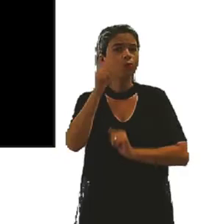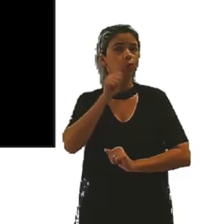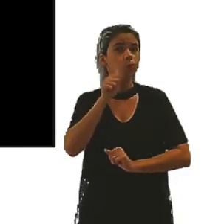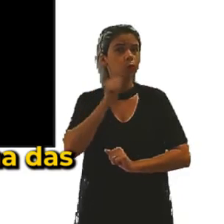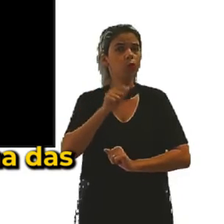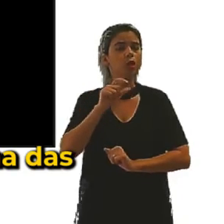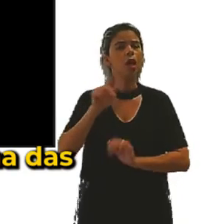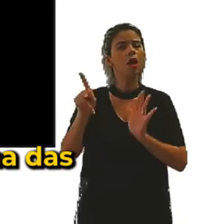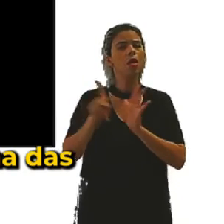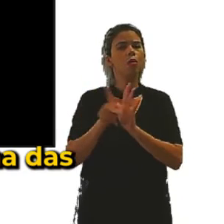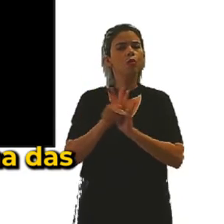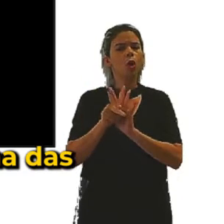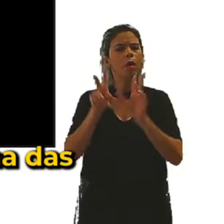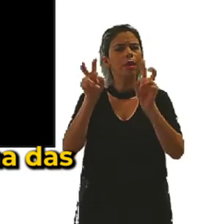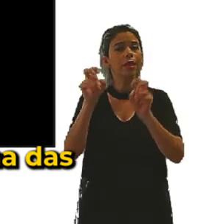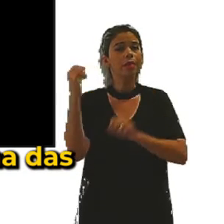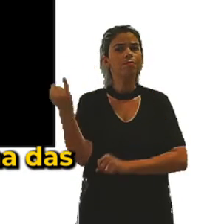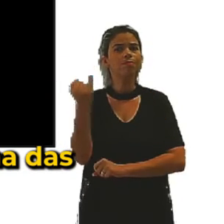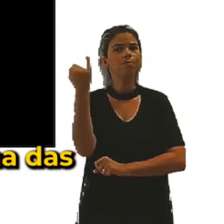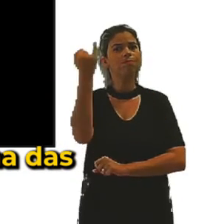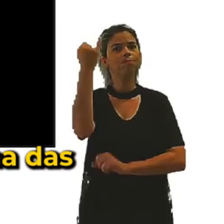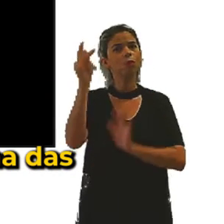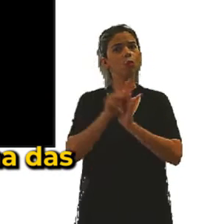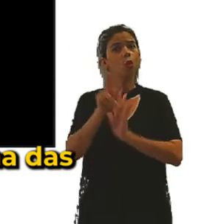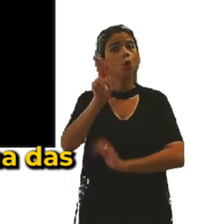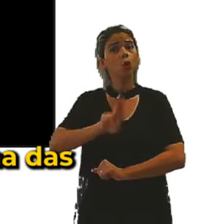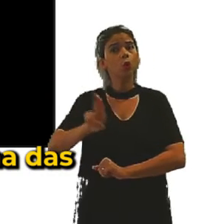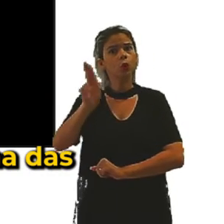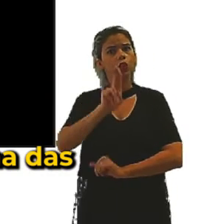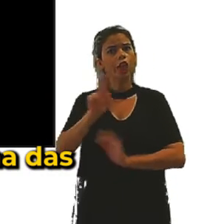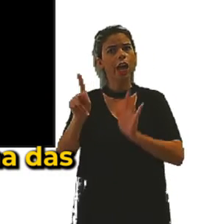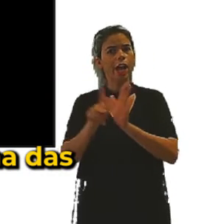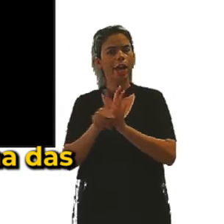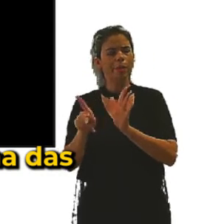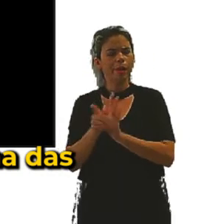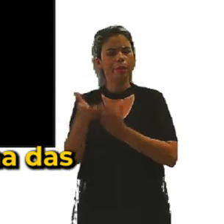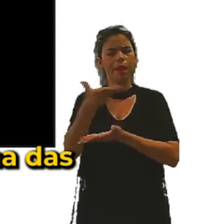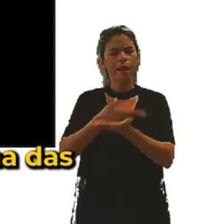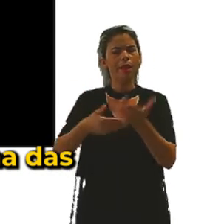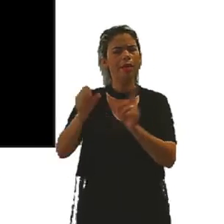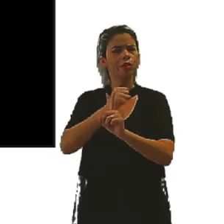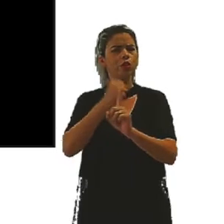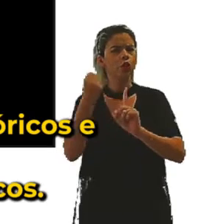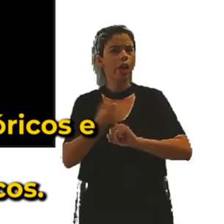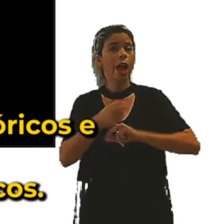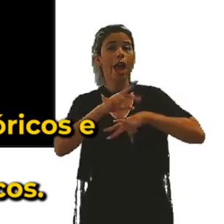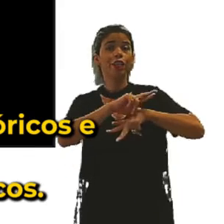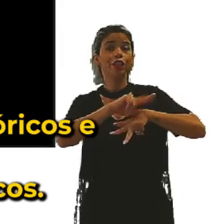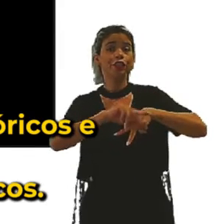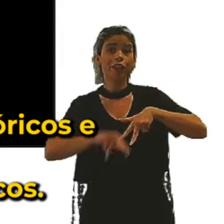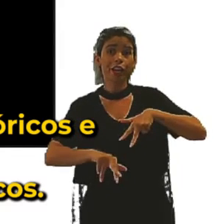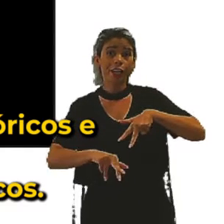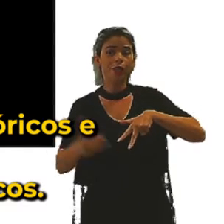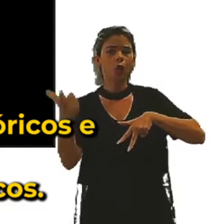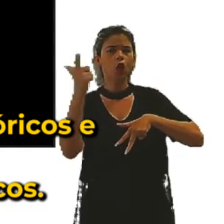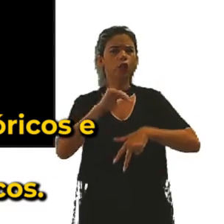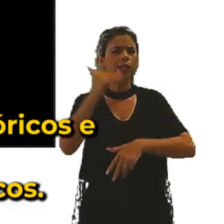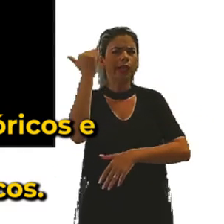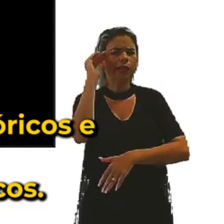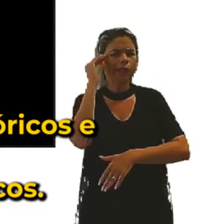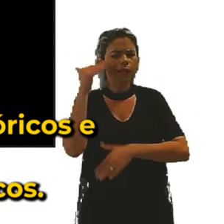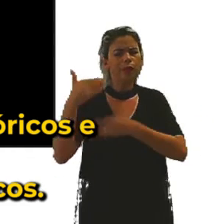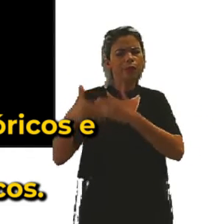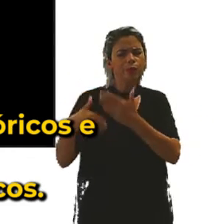acerca da importância da utilização do paradigma das relações sociais de gênero para poder compreender os